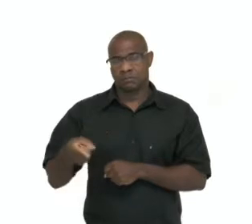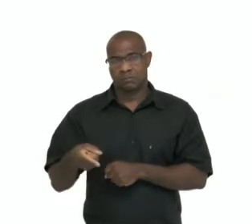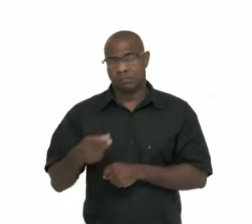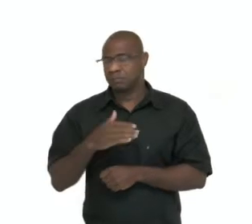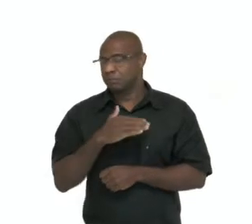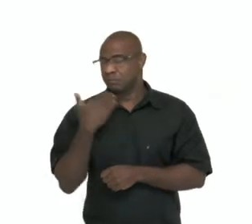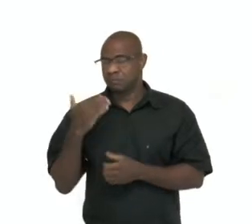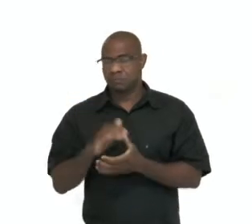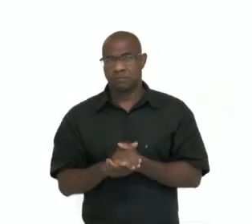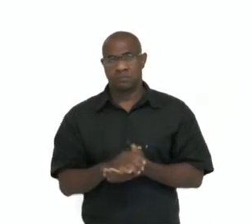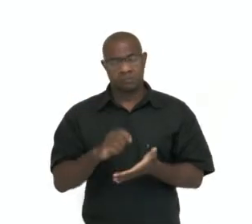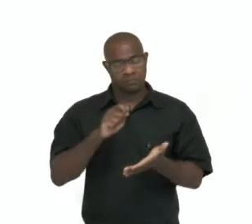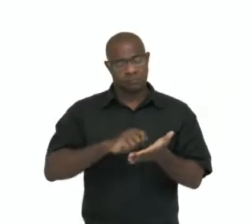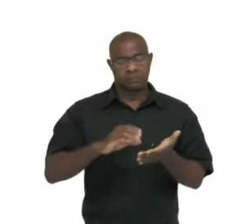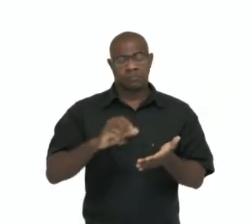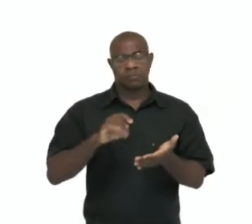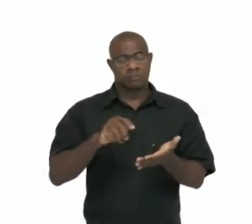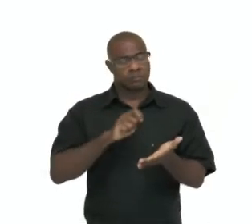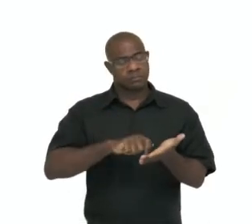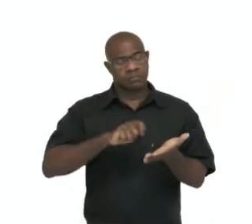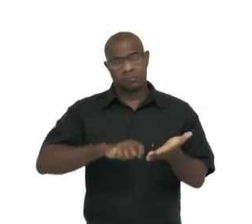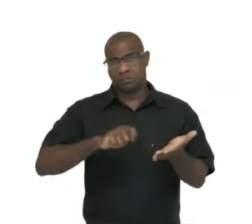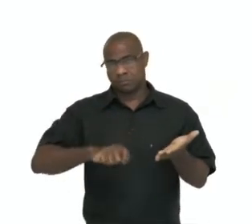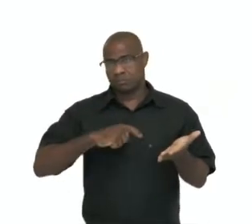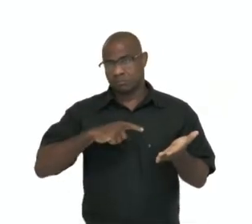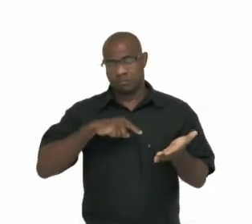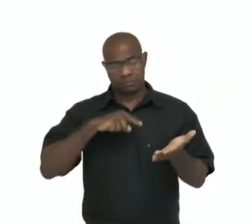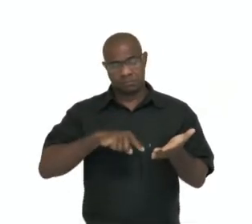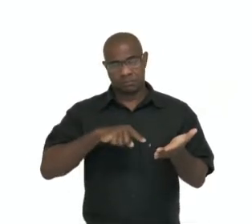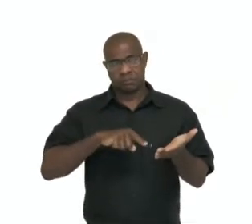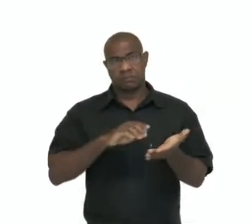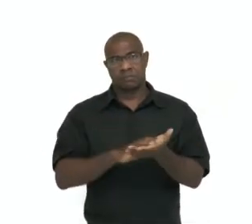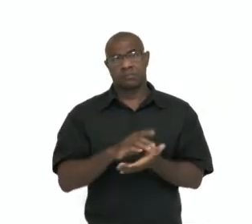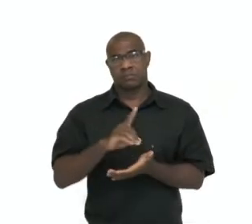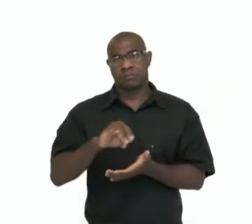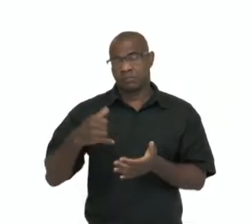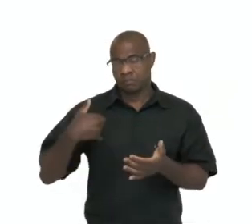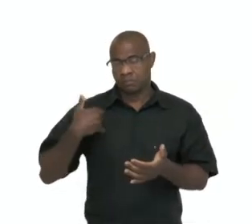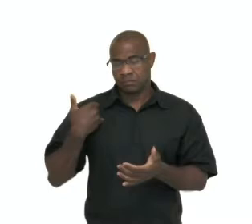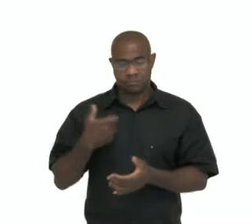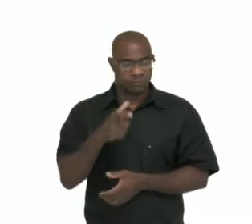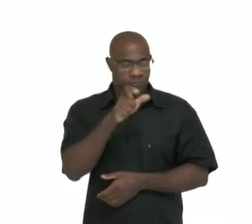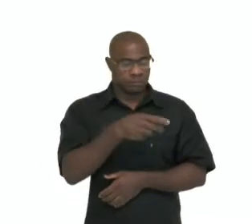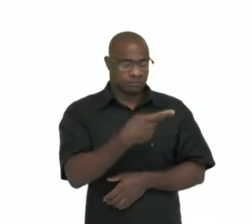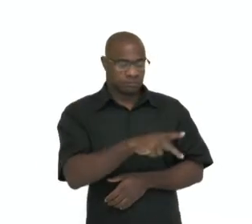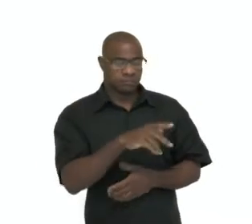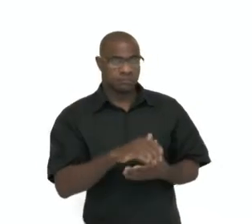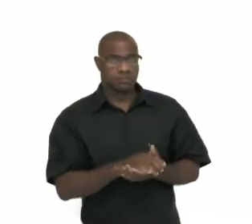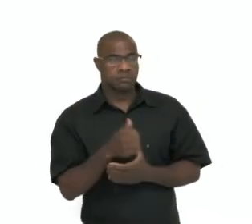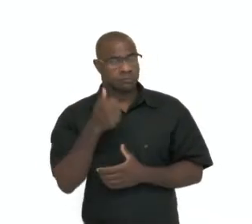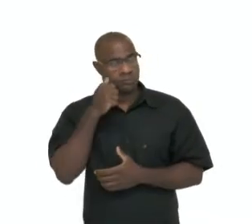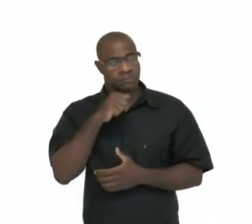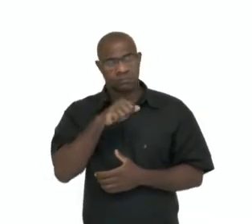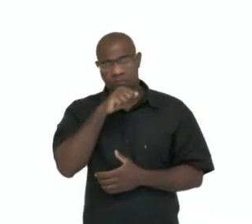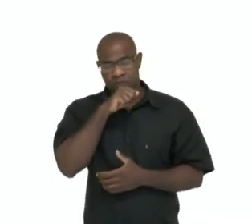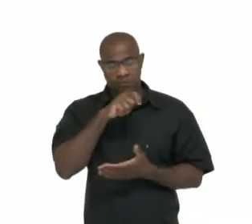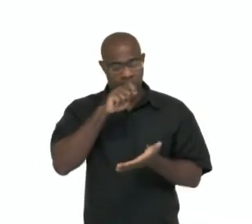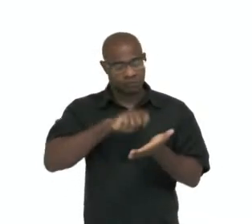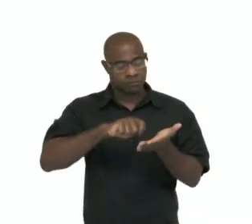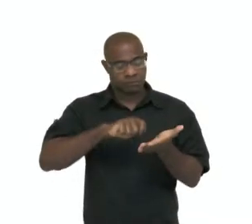de 31 de maio de 1944, dia do aniversário dele, sua mãe escreveu a Heloísa Alberto